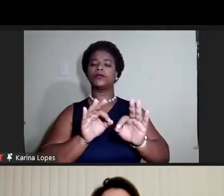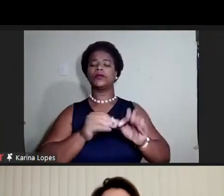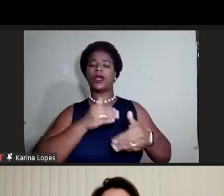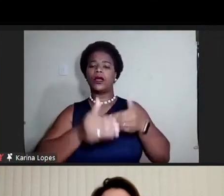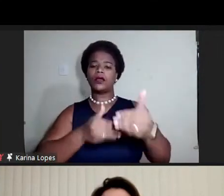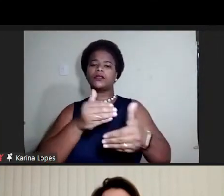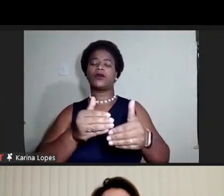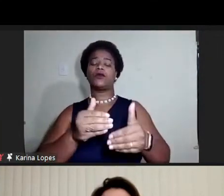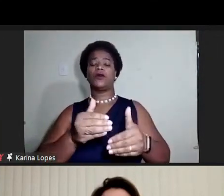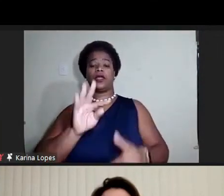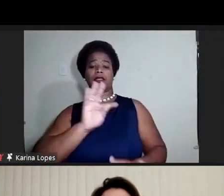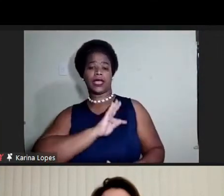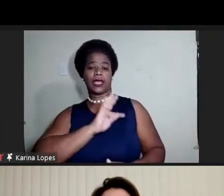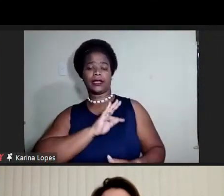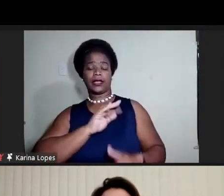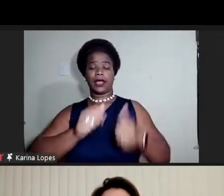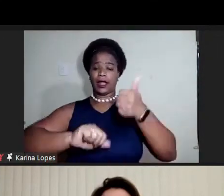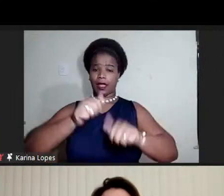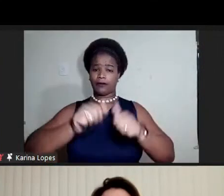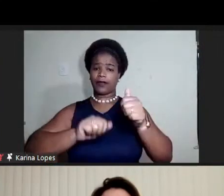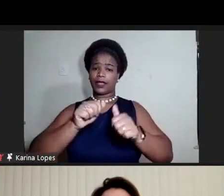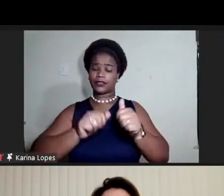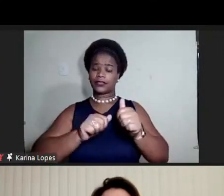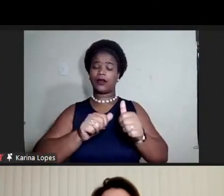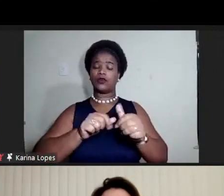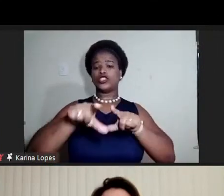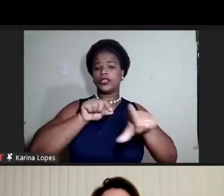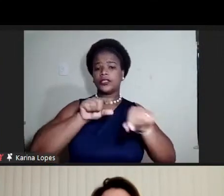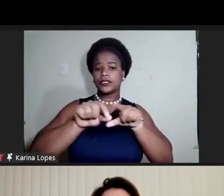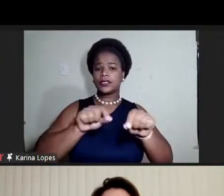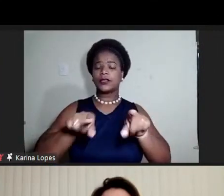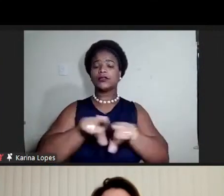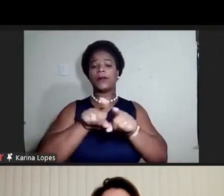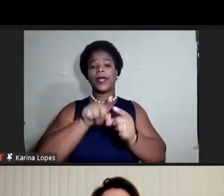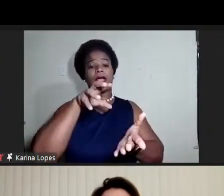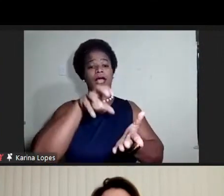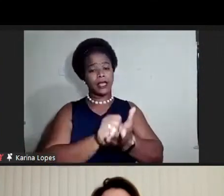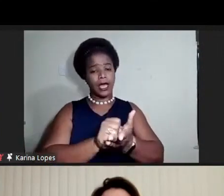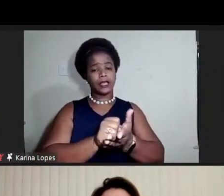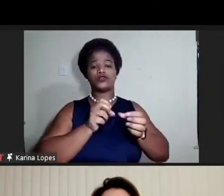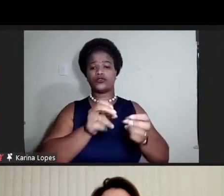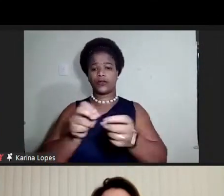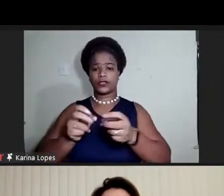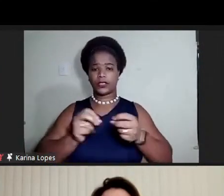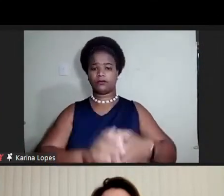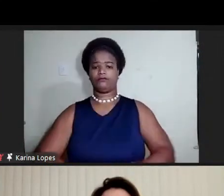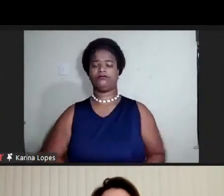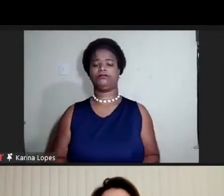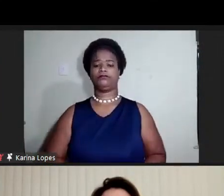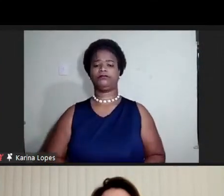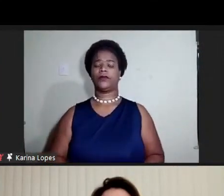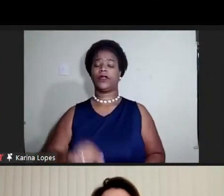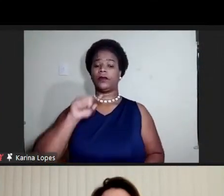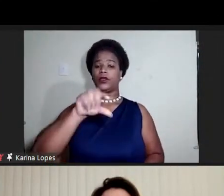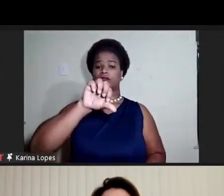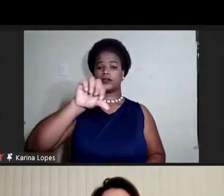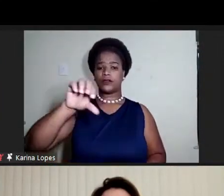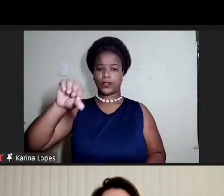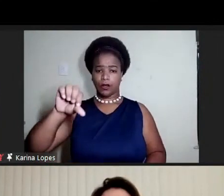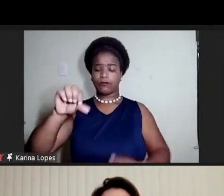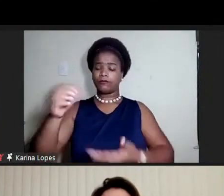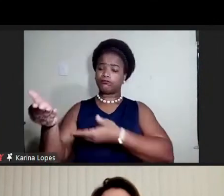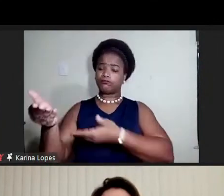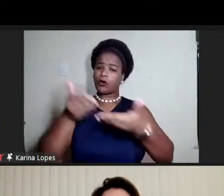de licitações e cadastro de fornecedores. Em 99, foi convidada a atuar como